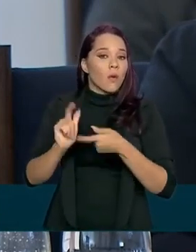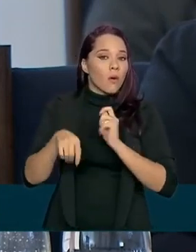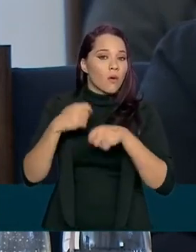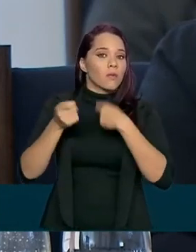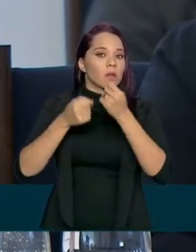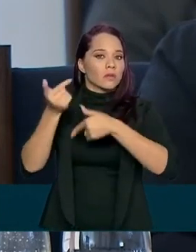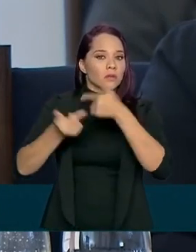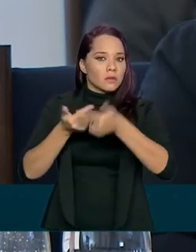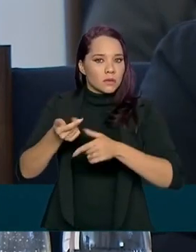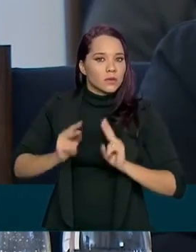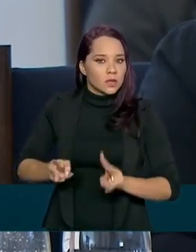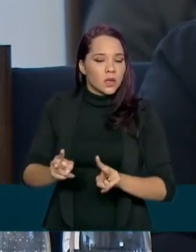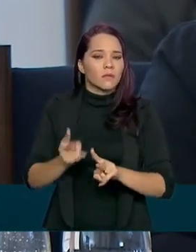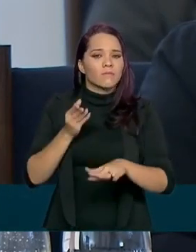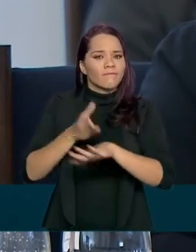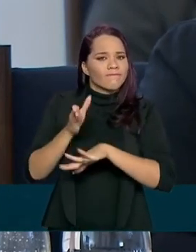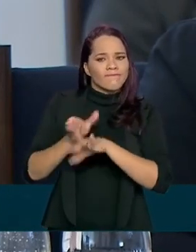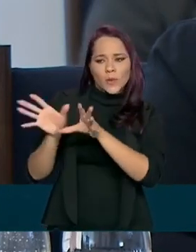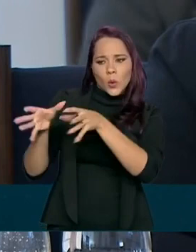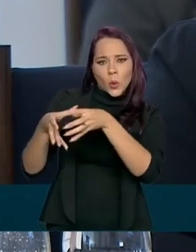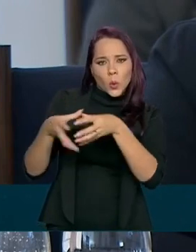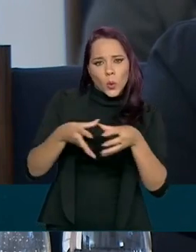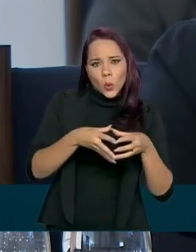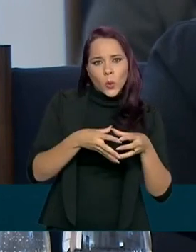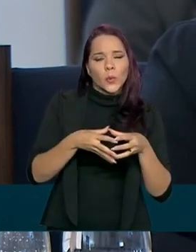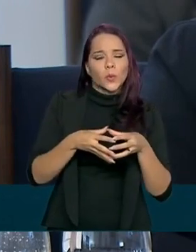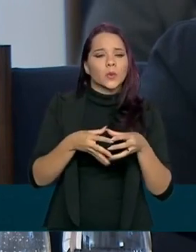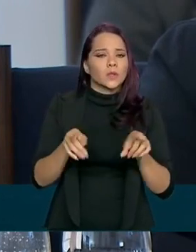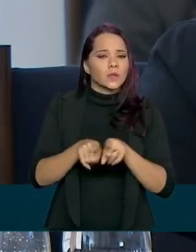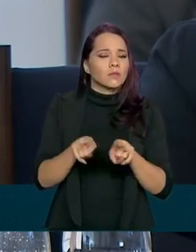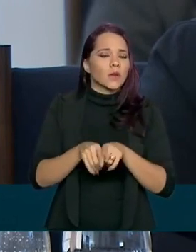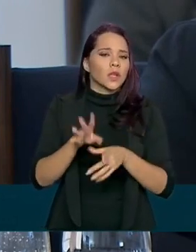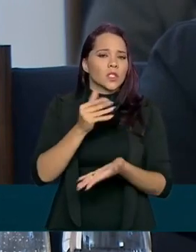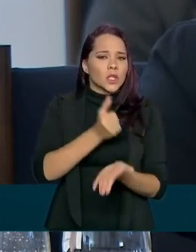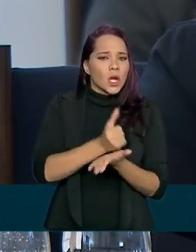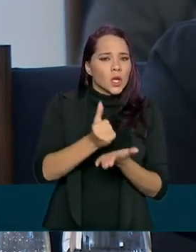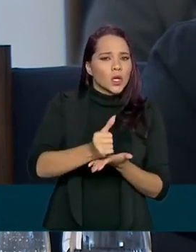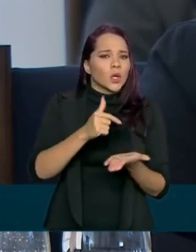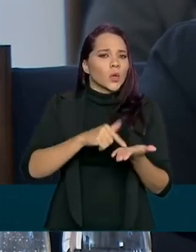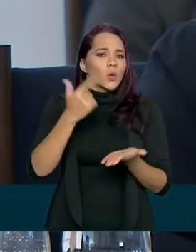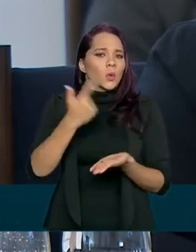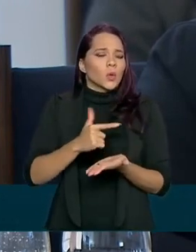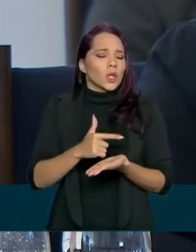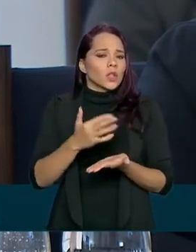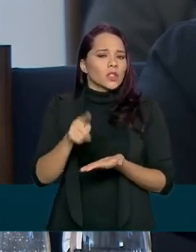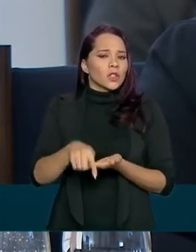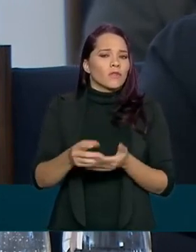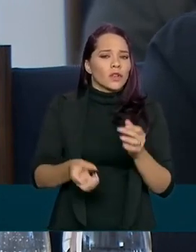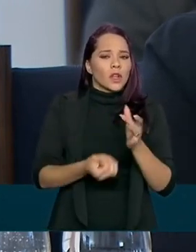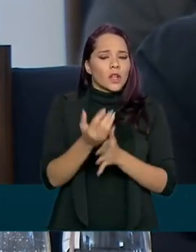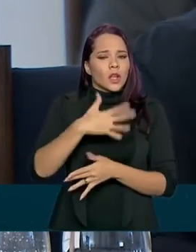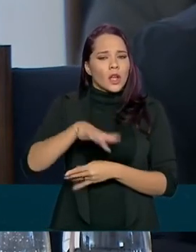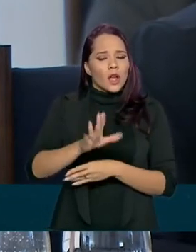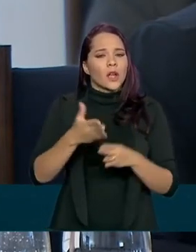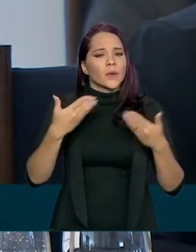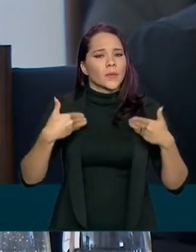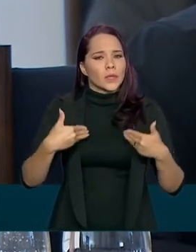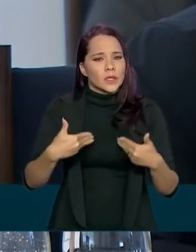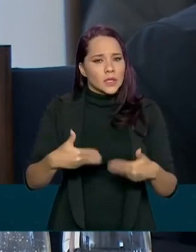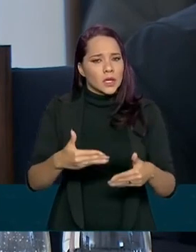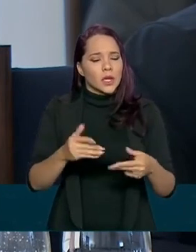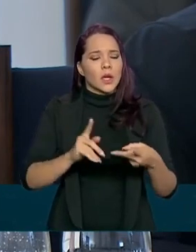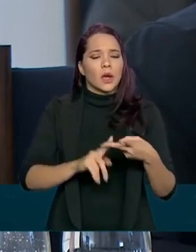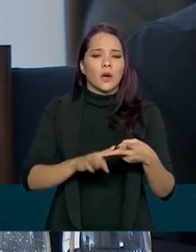funcionamento participando de vários grupos informais que tem esse criado a nível oi livre